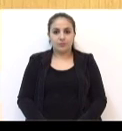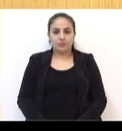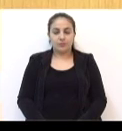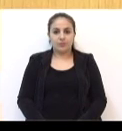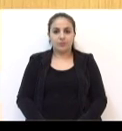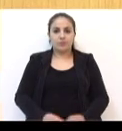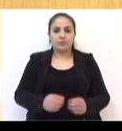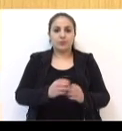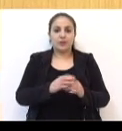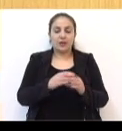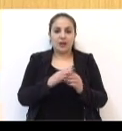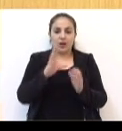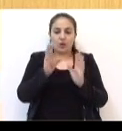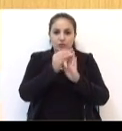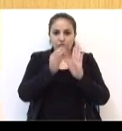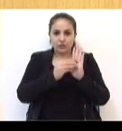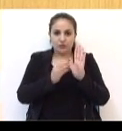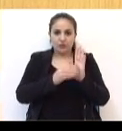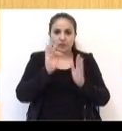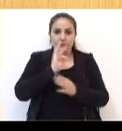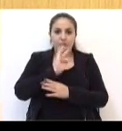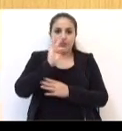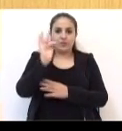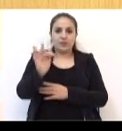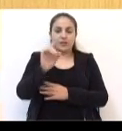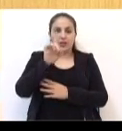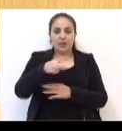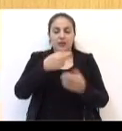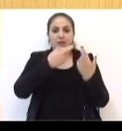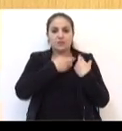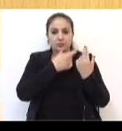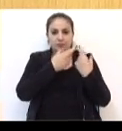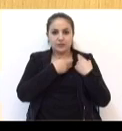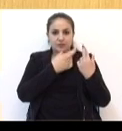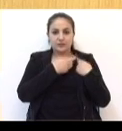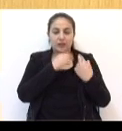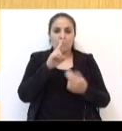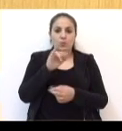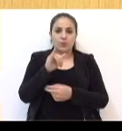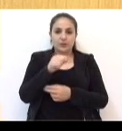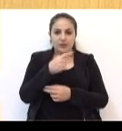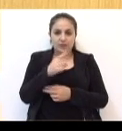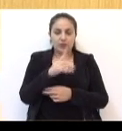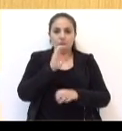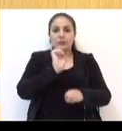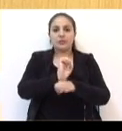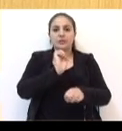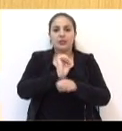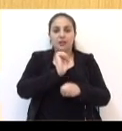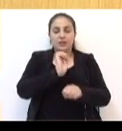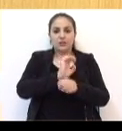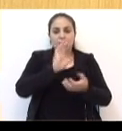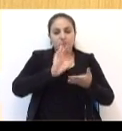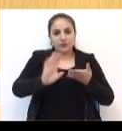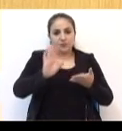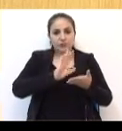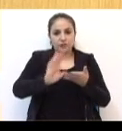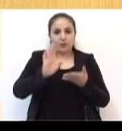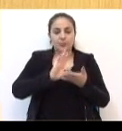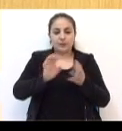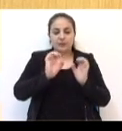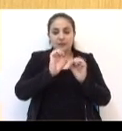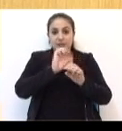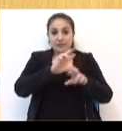A Constituição Federal elenca como responsabilidade da União e dos Estados os investimentos em